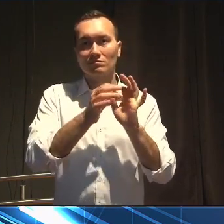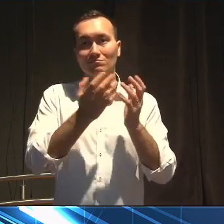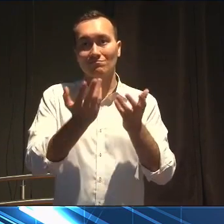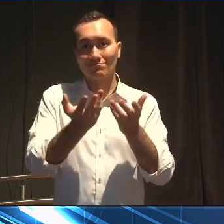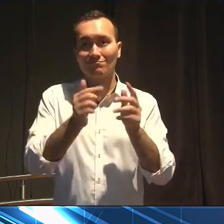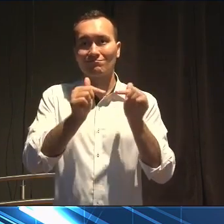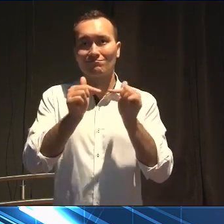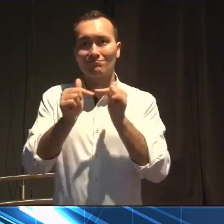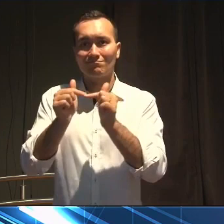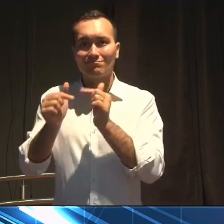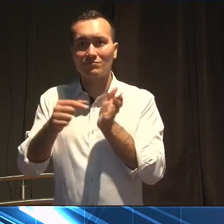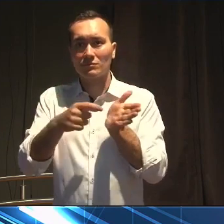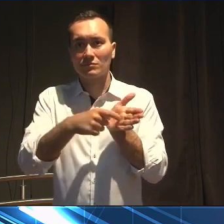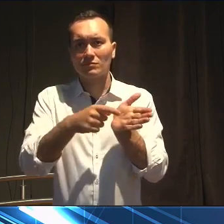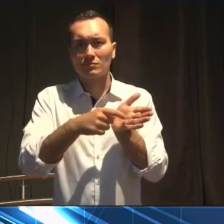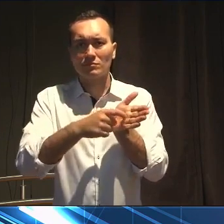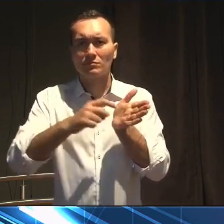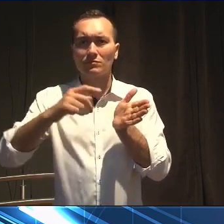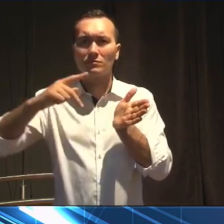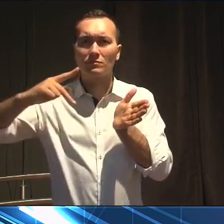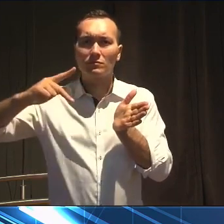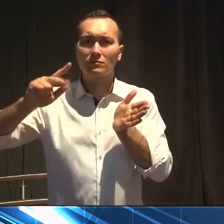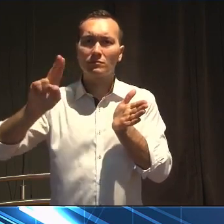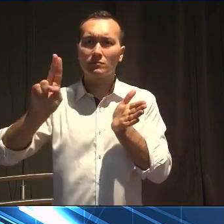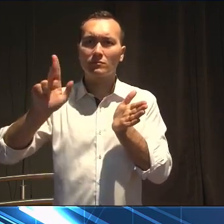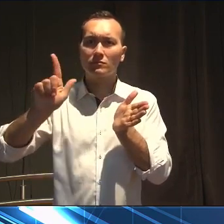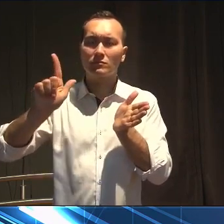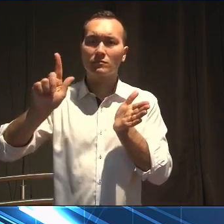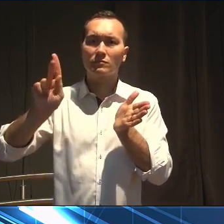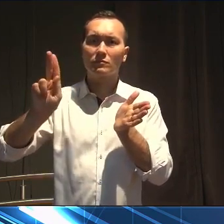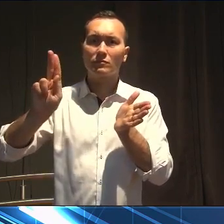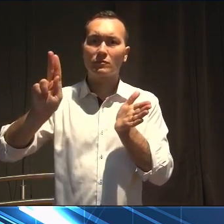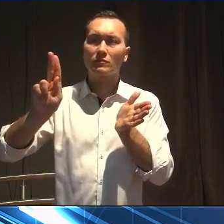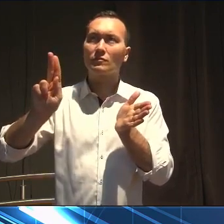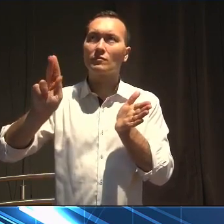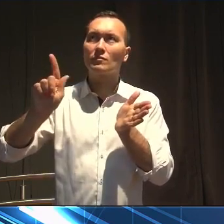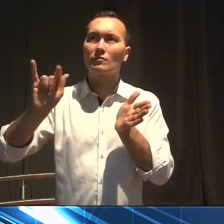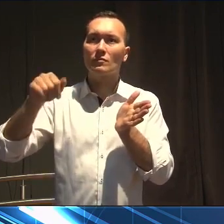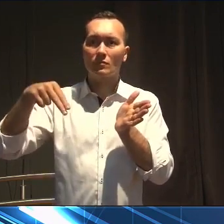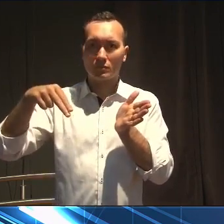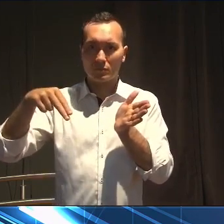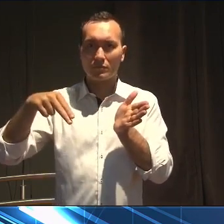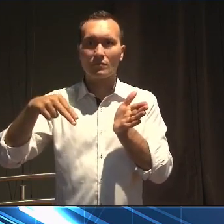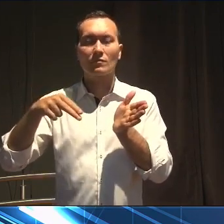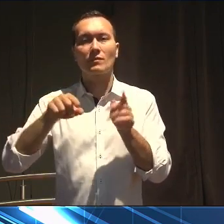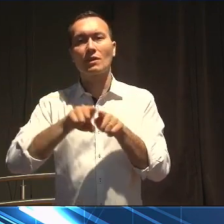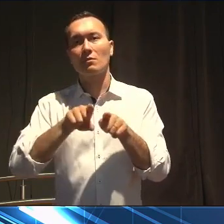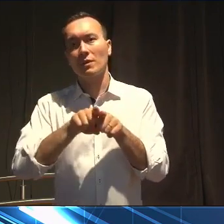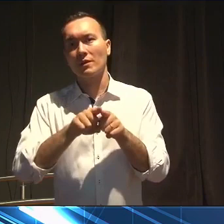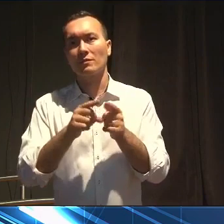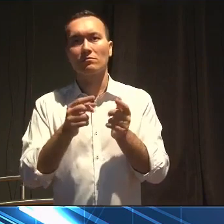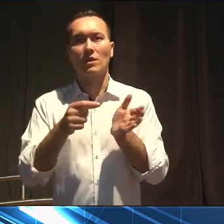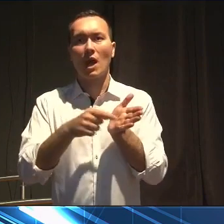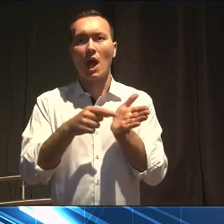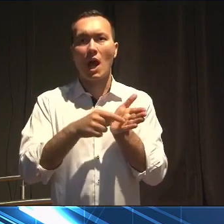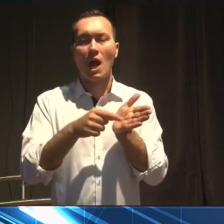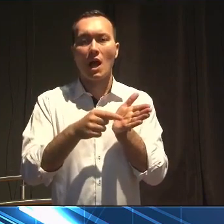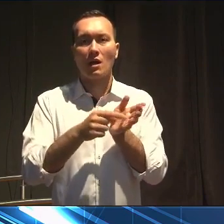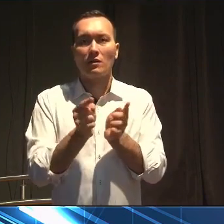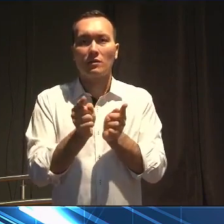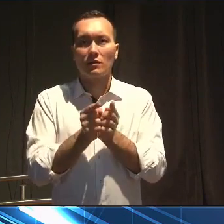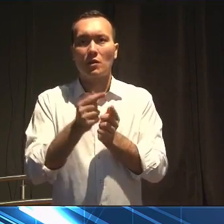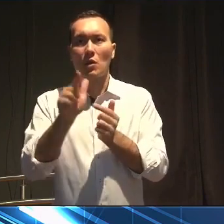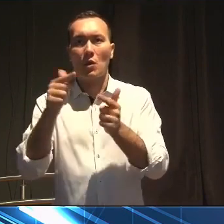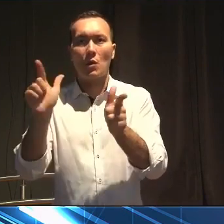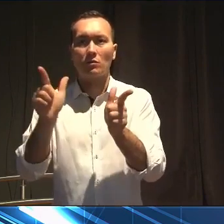com plugins e com extensões, né? O Omniverse veio porque a Pixar tinha esse problema aliás,